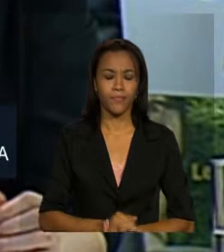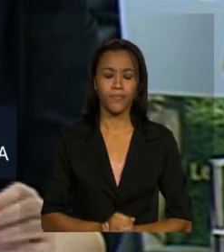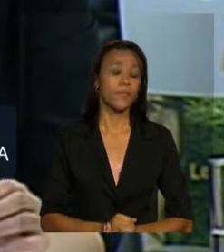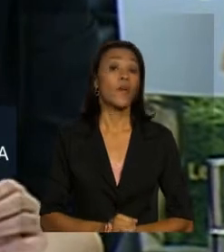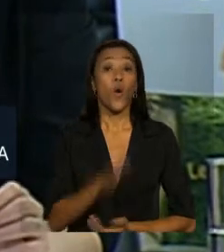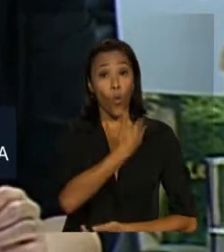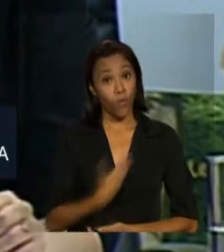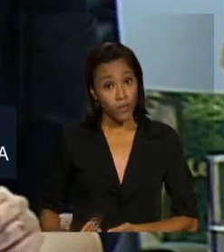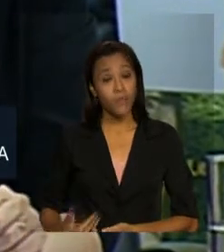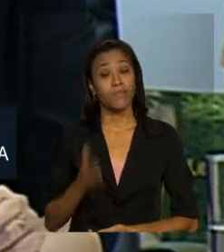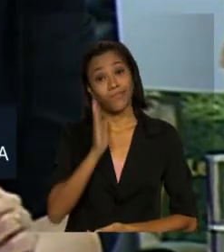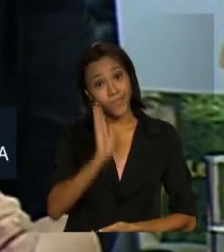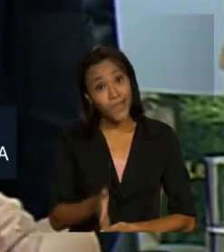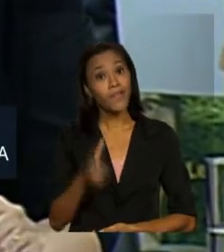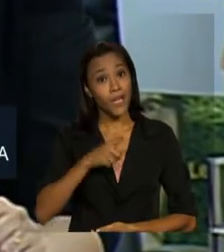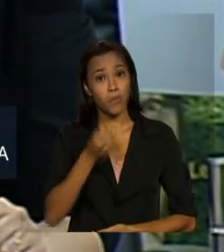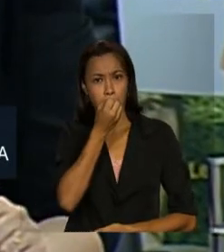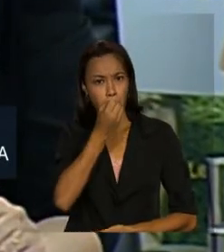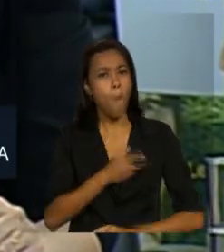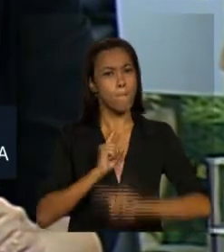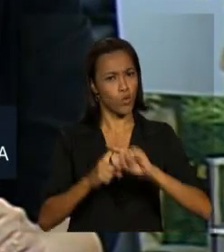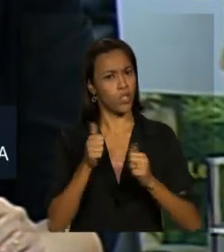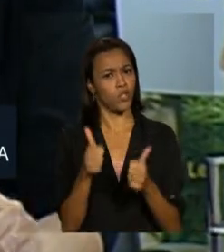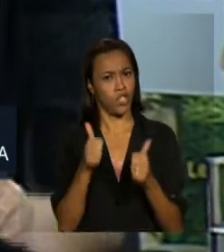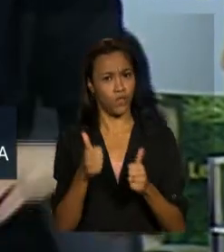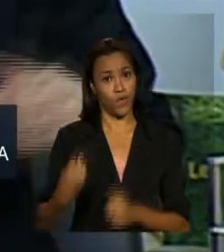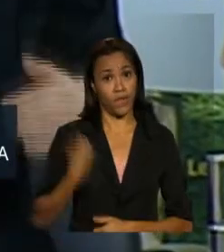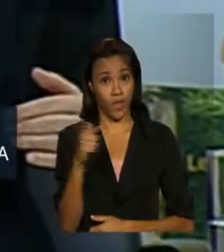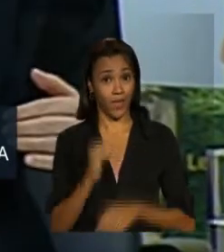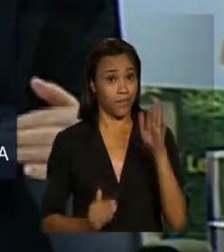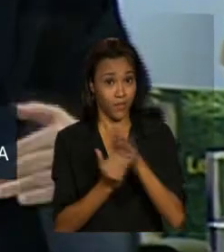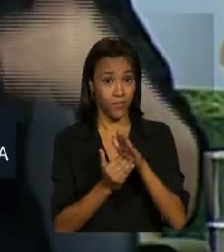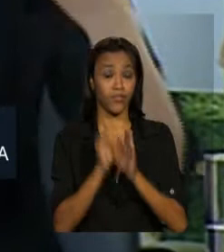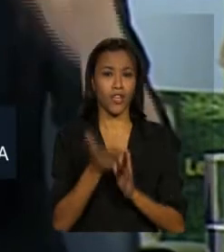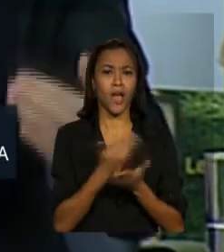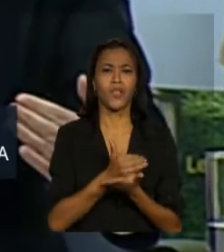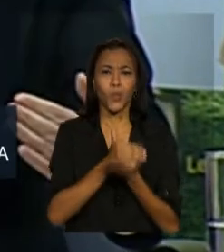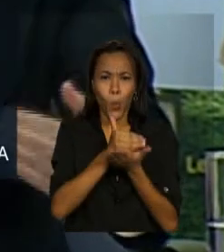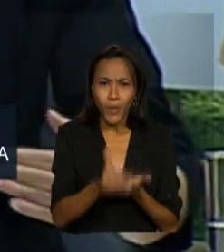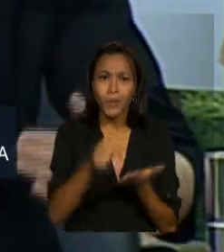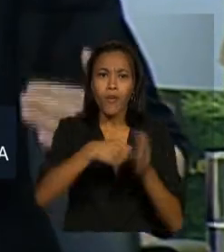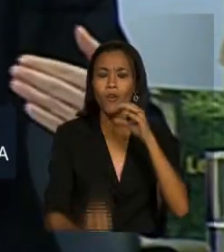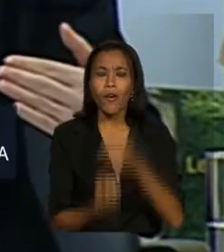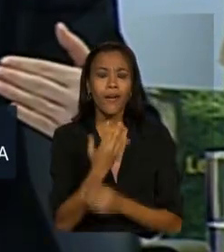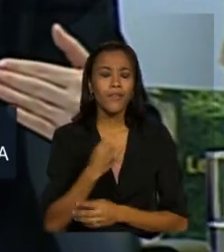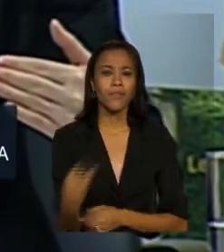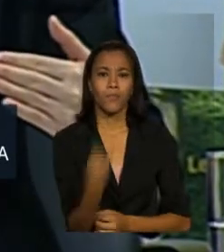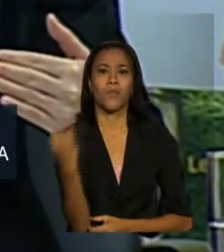O governo considera que nós temos resultados positivos com Viver Sem Limite, que demos um início importante,